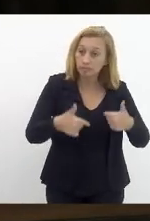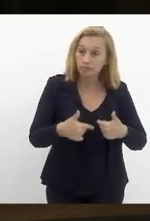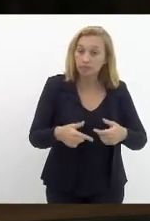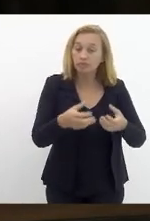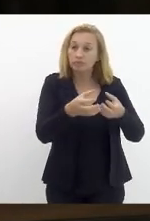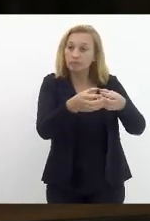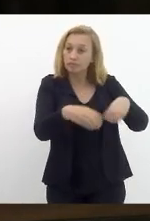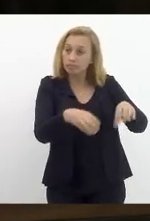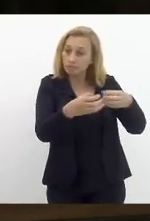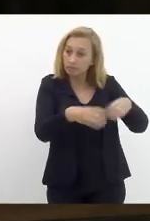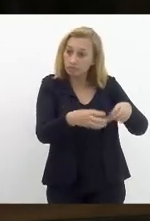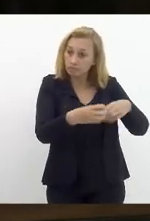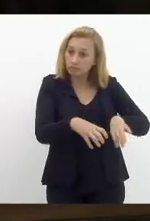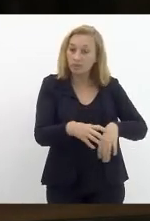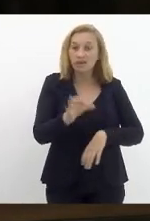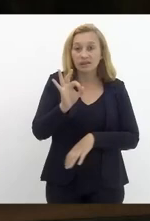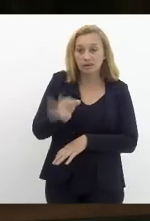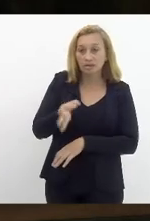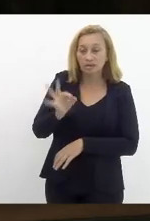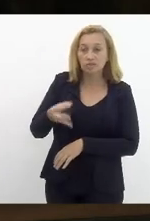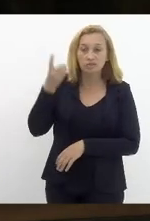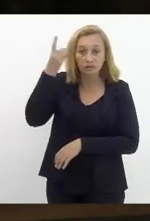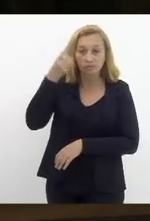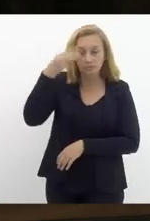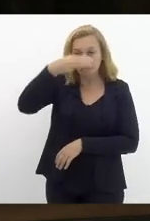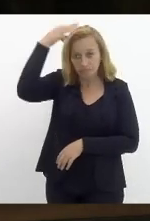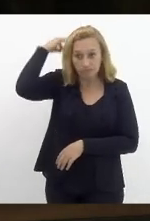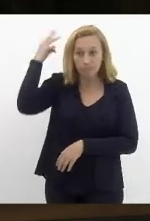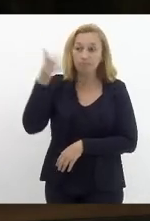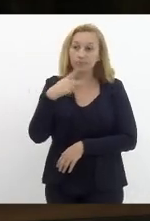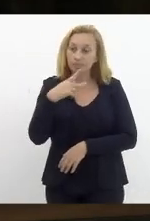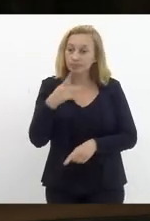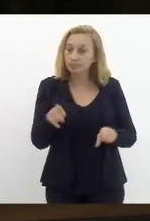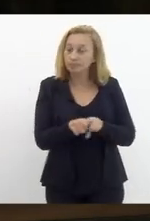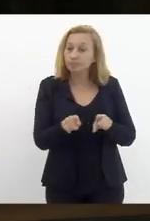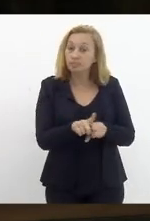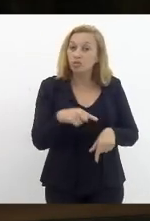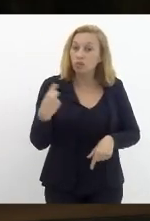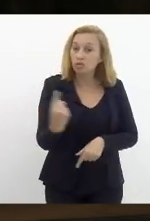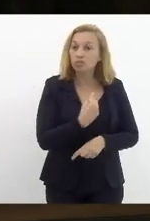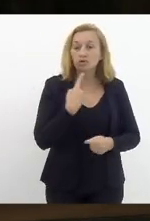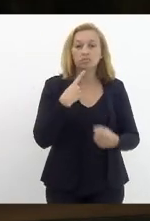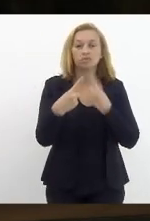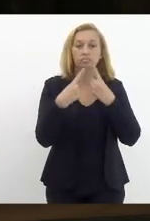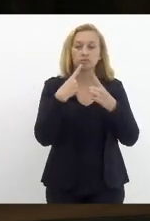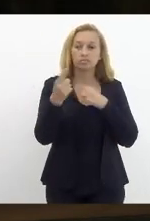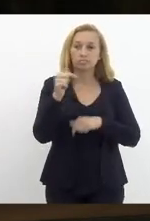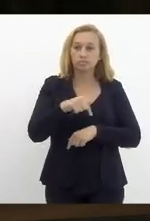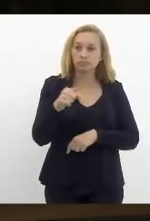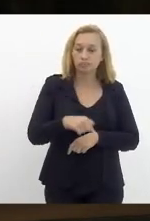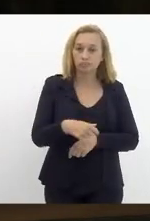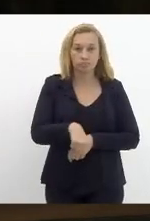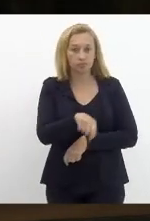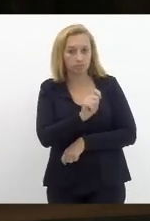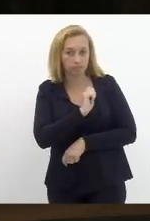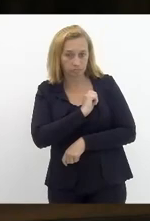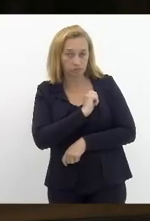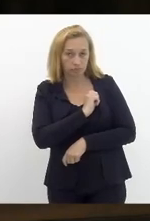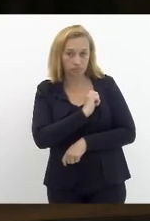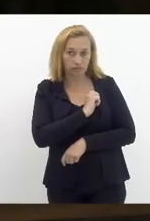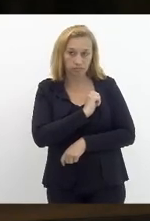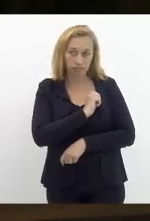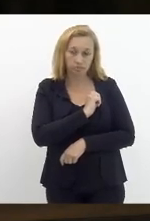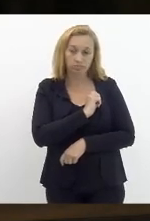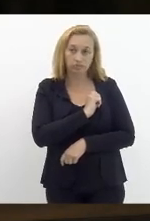tenho certeza que o deputado Márcio Pacheco vai falar sobre isso, quando nós discutimos aqui o regime de recuperação